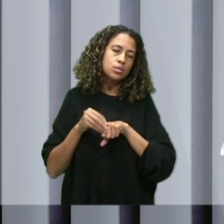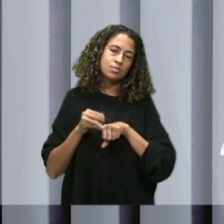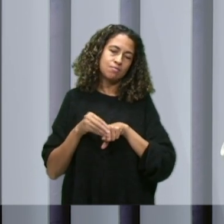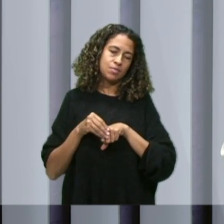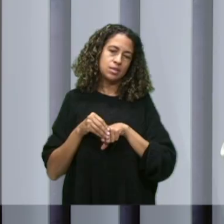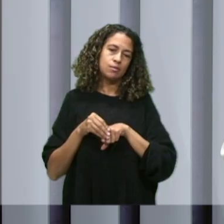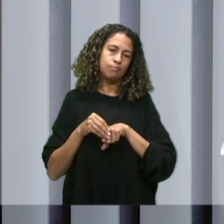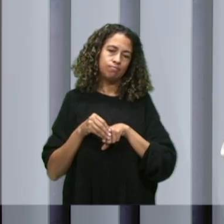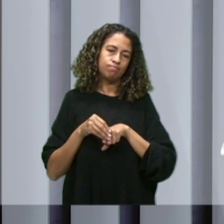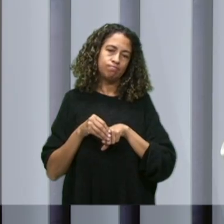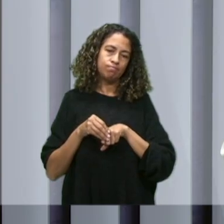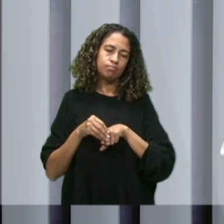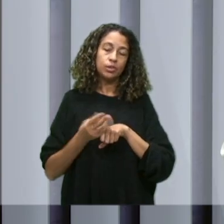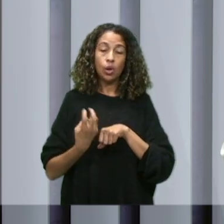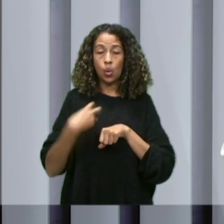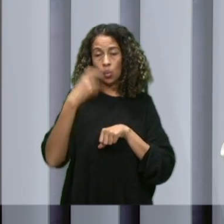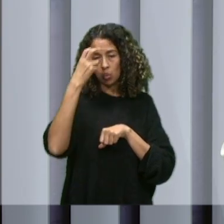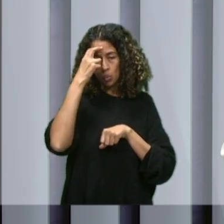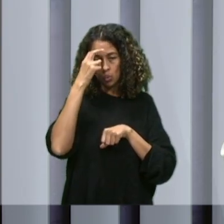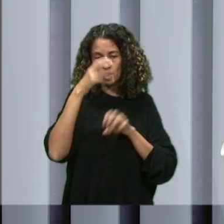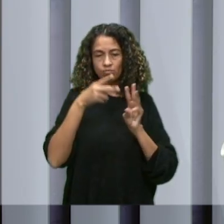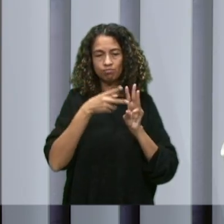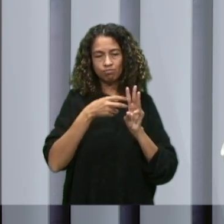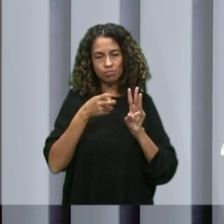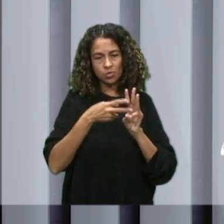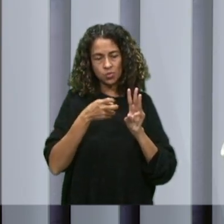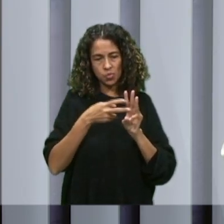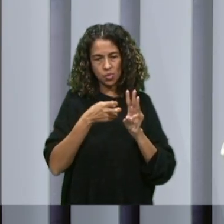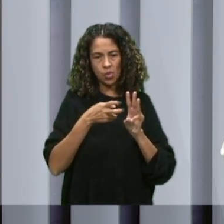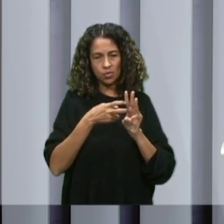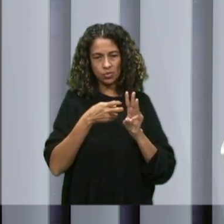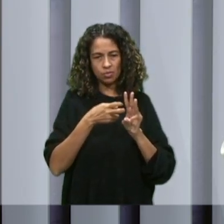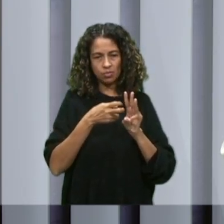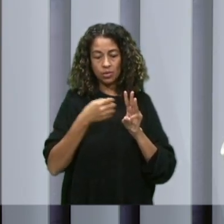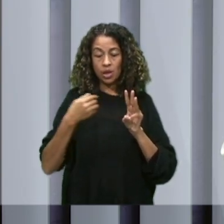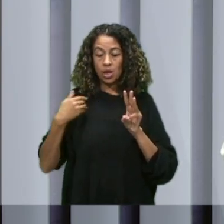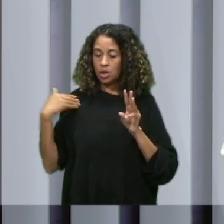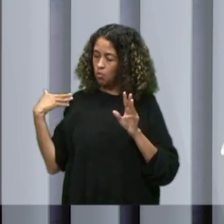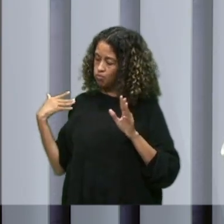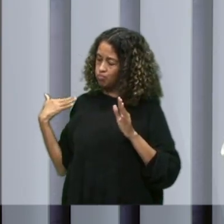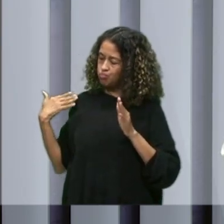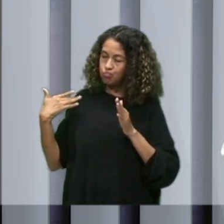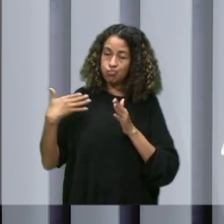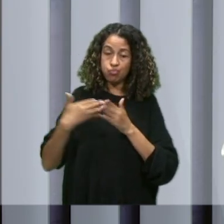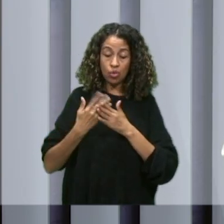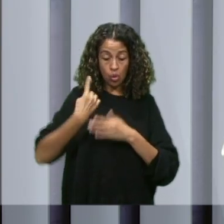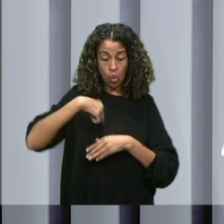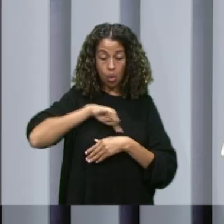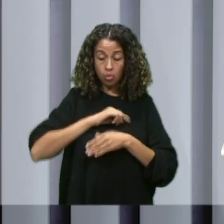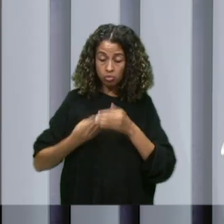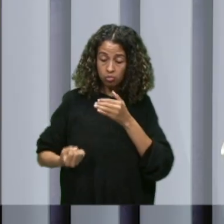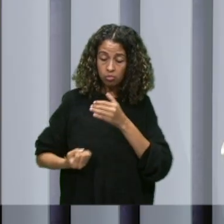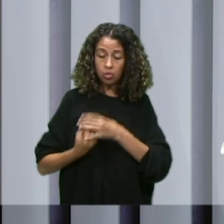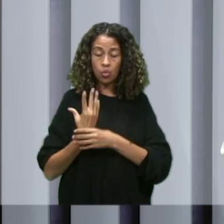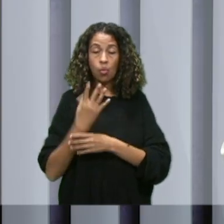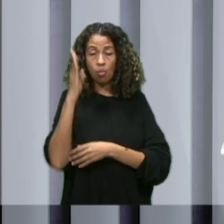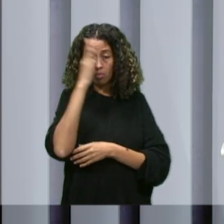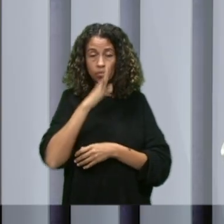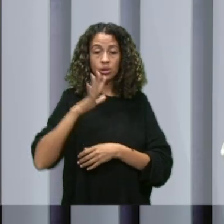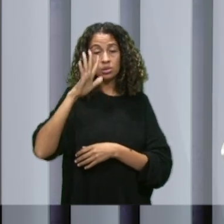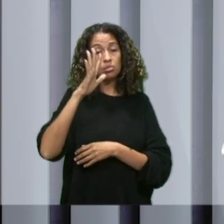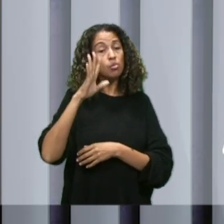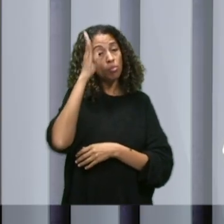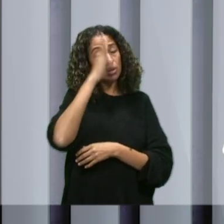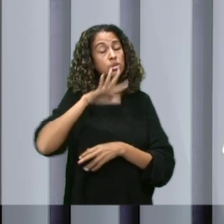que as culturas dos povos, né, que dão origem a nós, né, como um todo, né, que o Brasil é